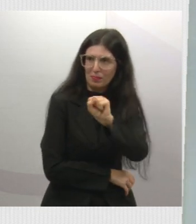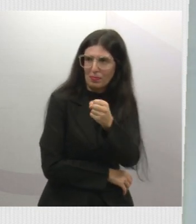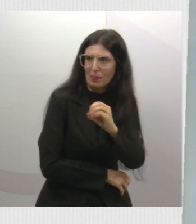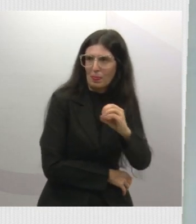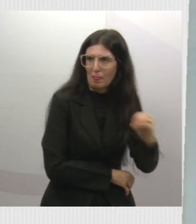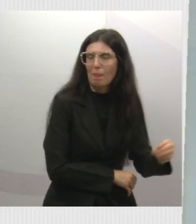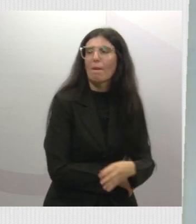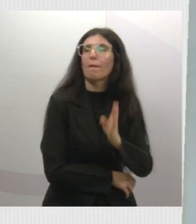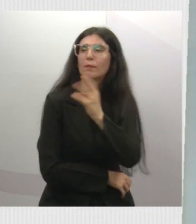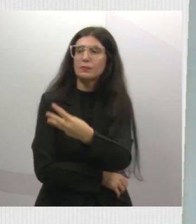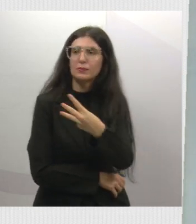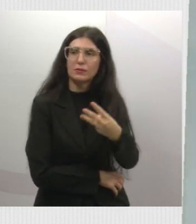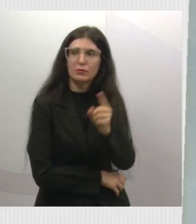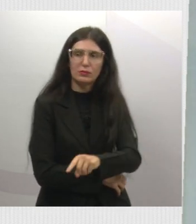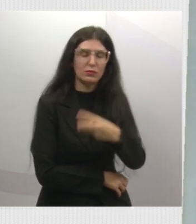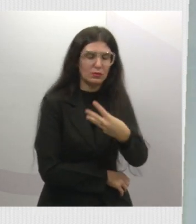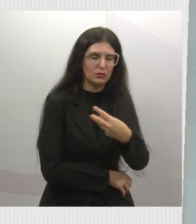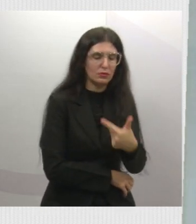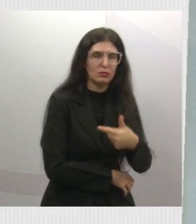33,32%.